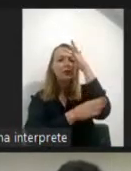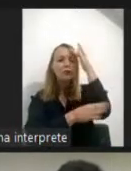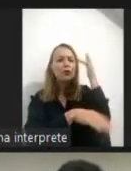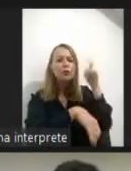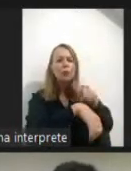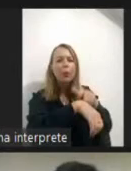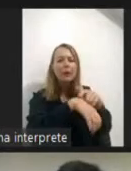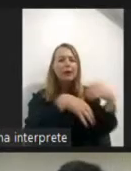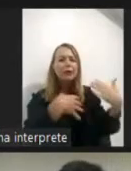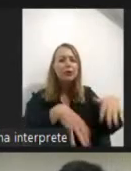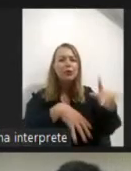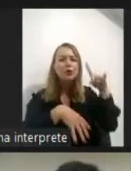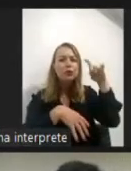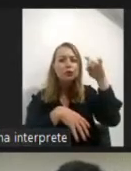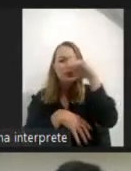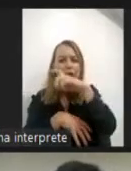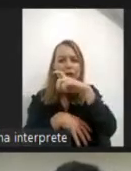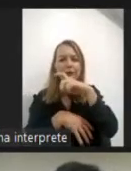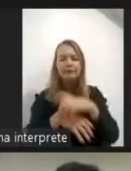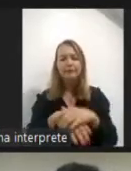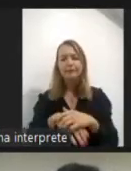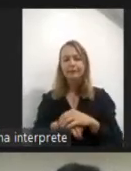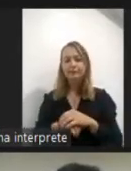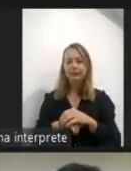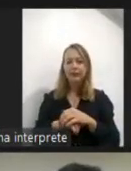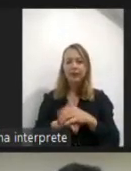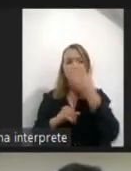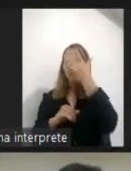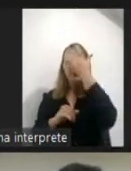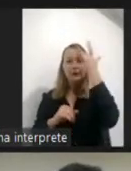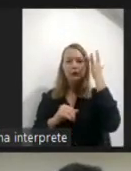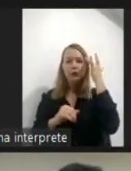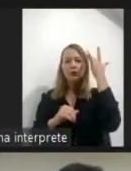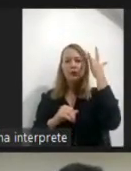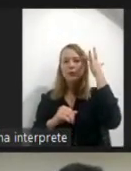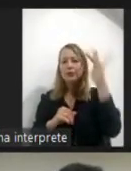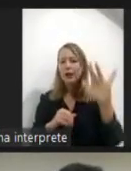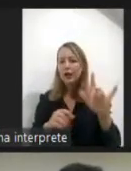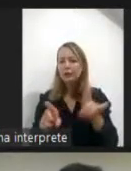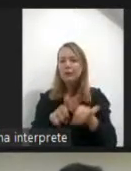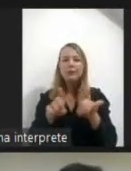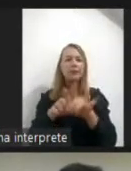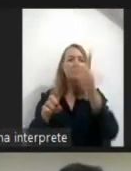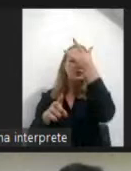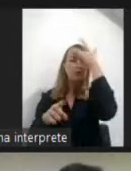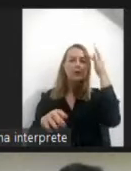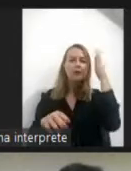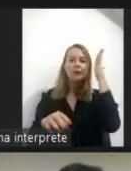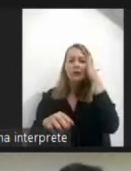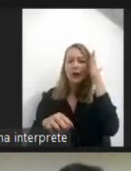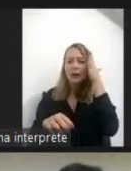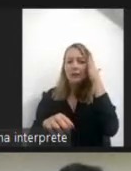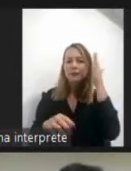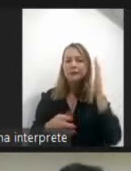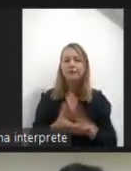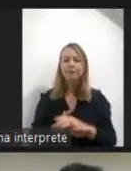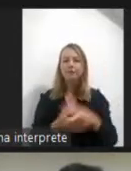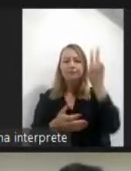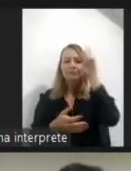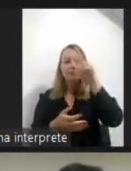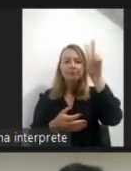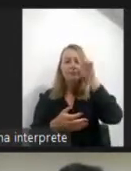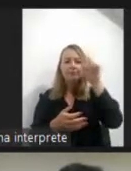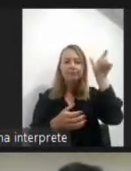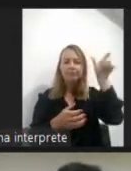Aliás, para aqueles que não sabem, desculpe aqueles que sabem, mas a história de capelão, ela vem